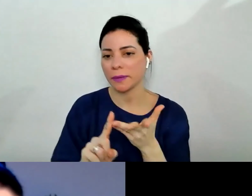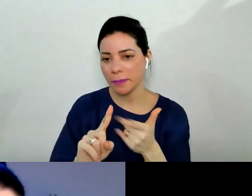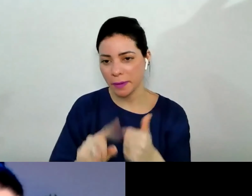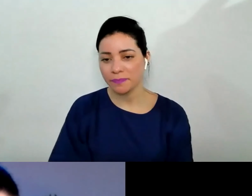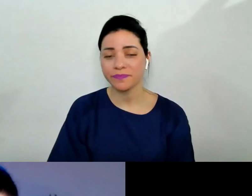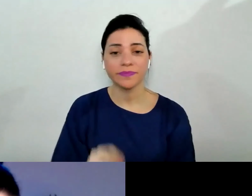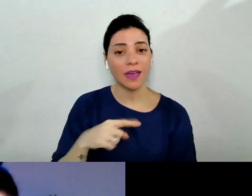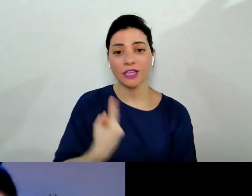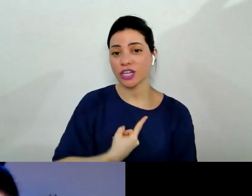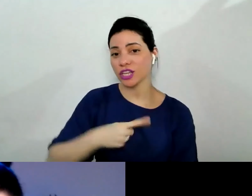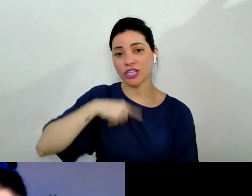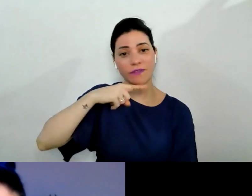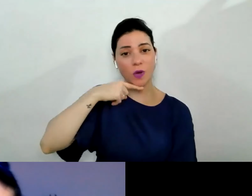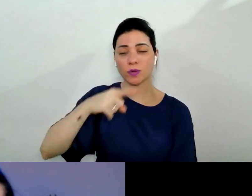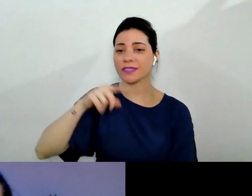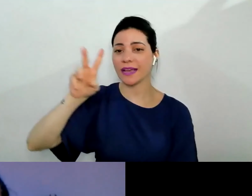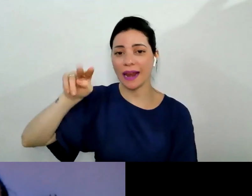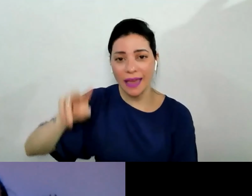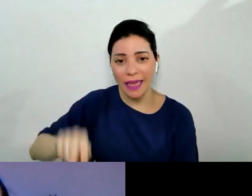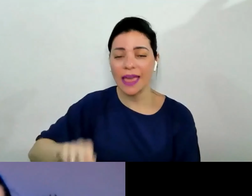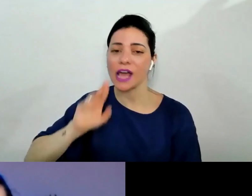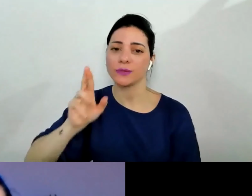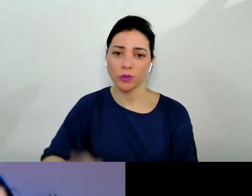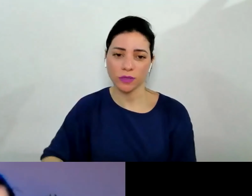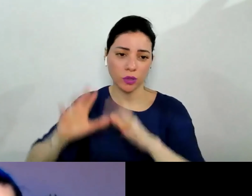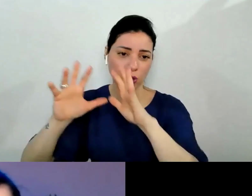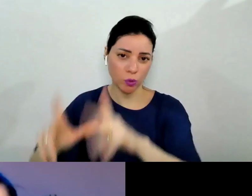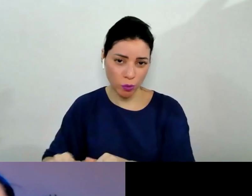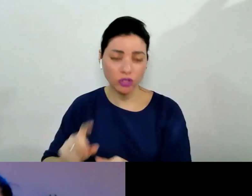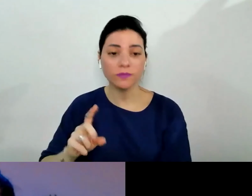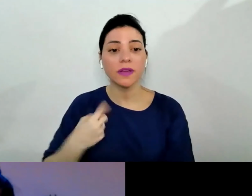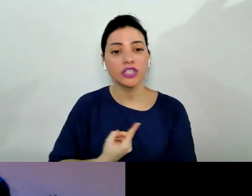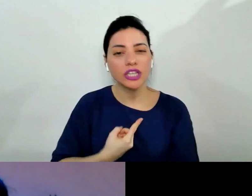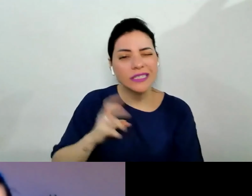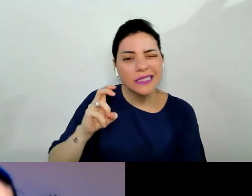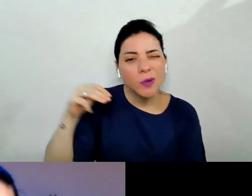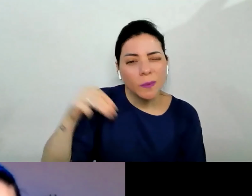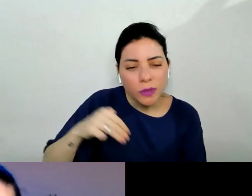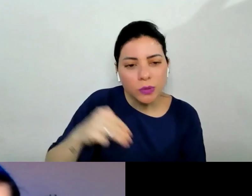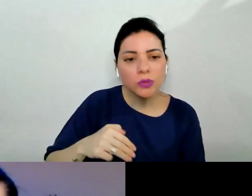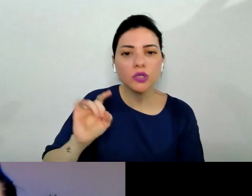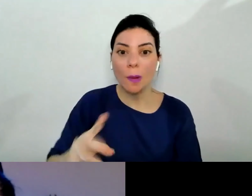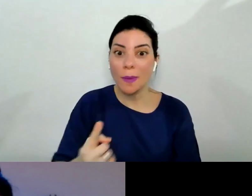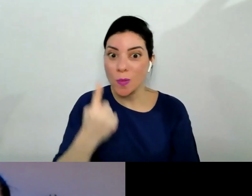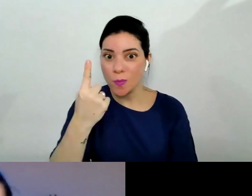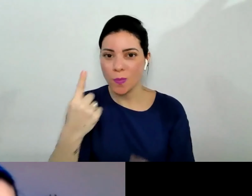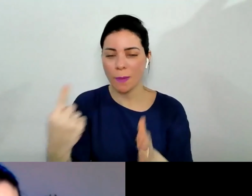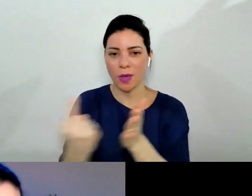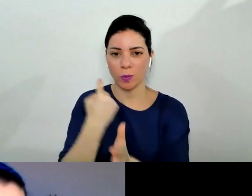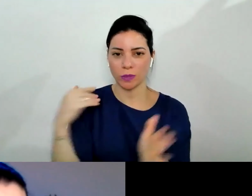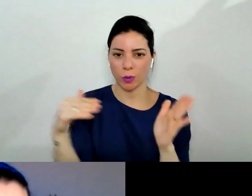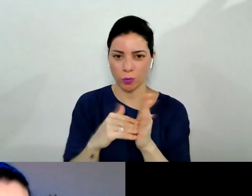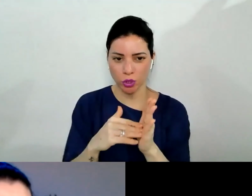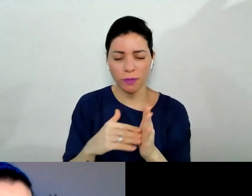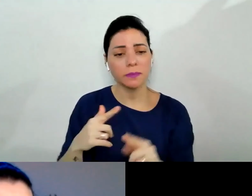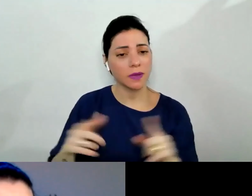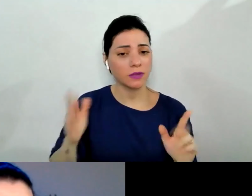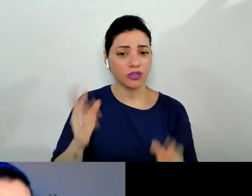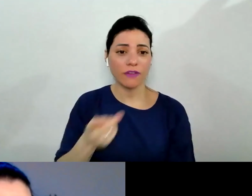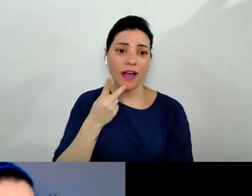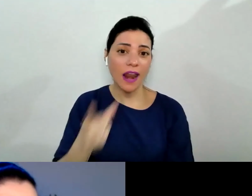era a gente não vai conseguir falei e falar de todas agora a gente só deixa esse espacinho final para mais uma mas aí eu já vou